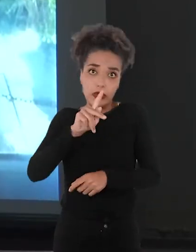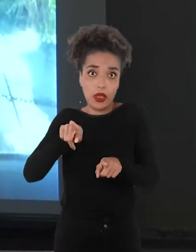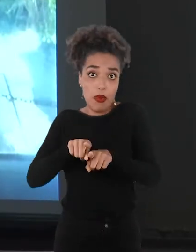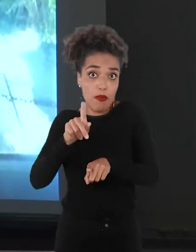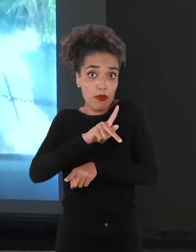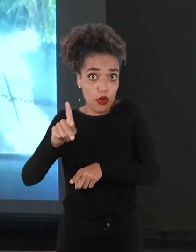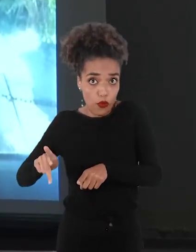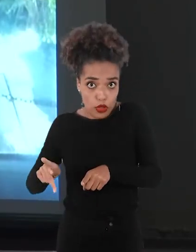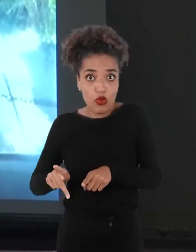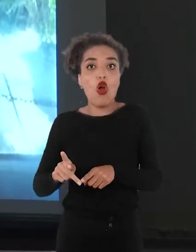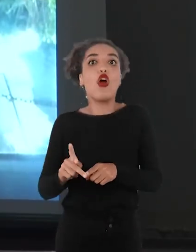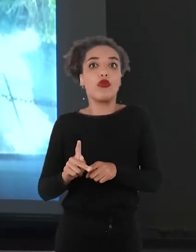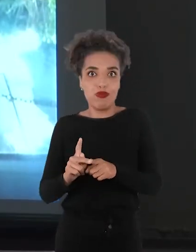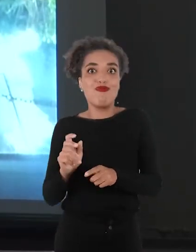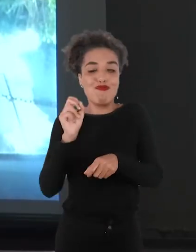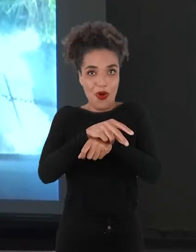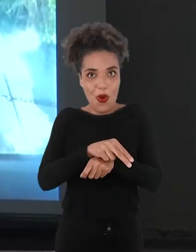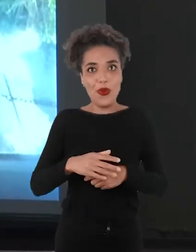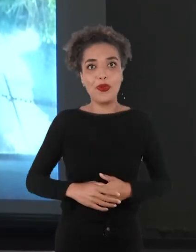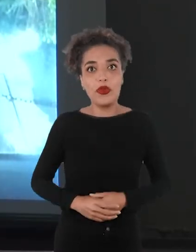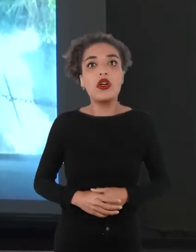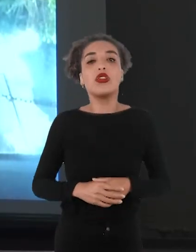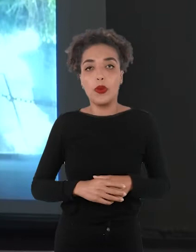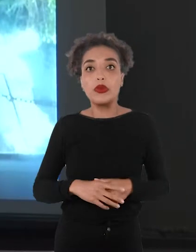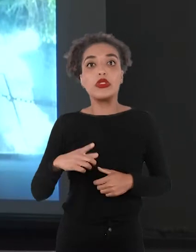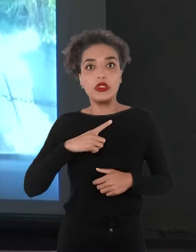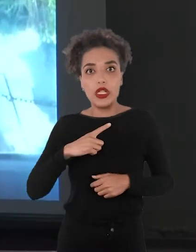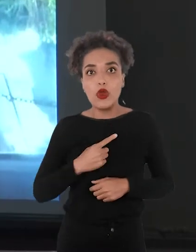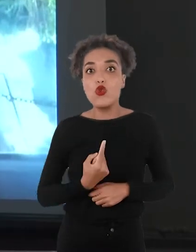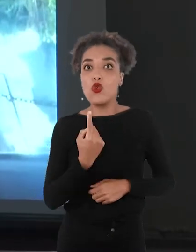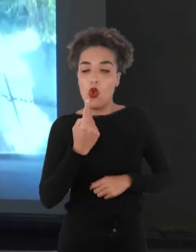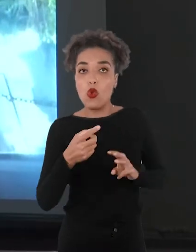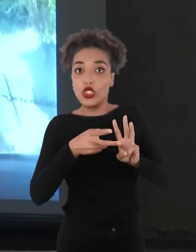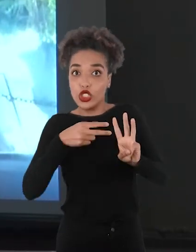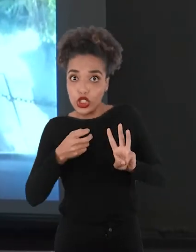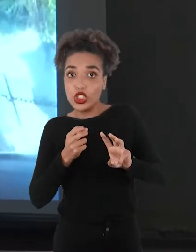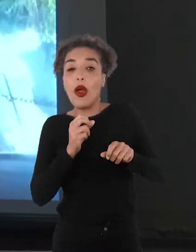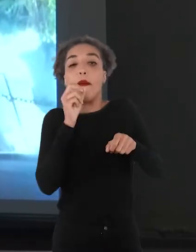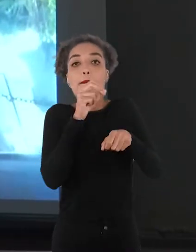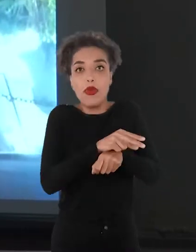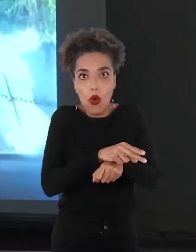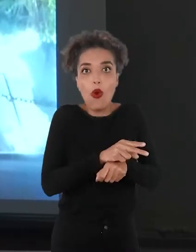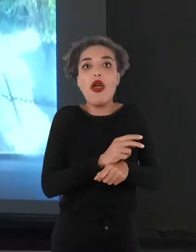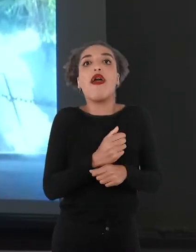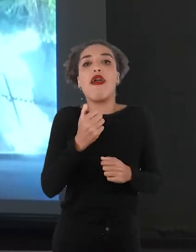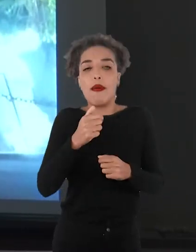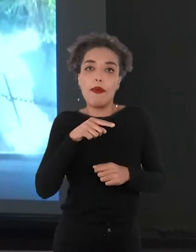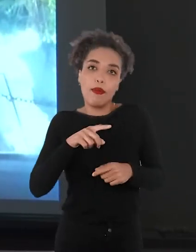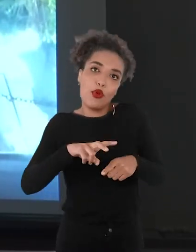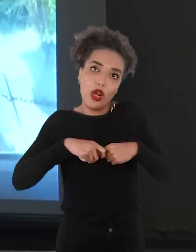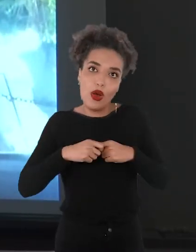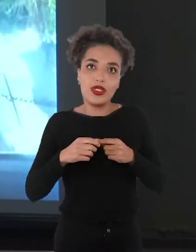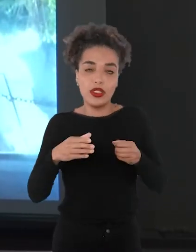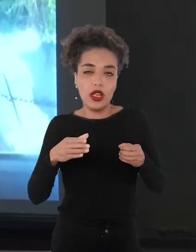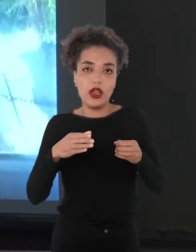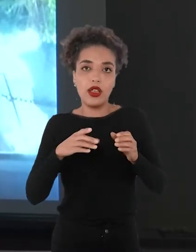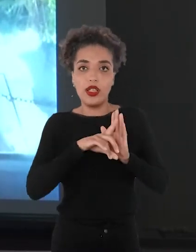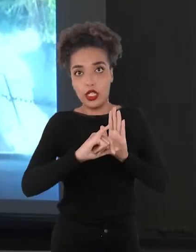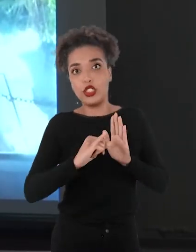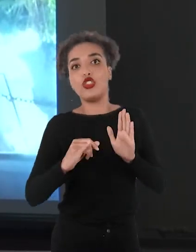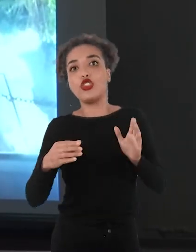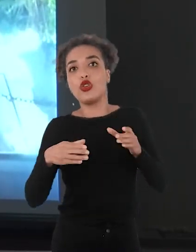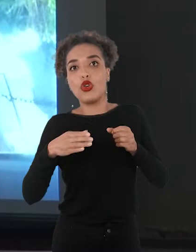a garantia da inserção de um indígena para além das políticas de cotas garantidas pela lei